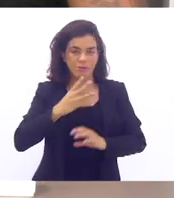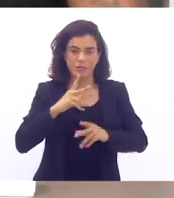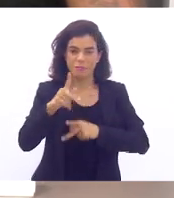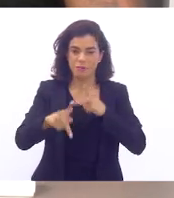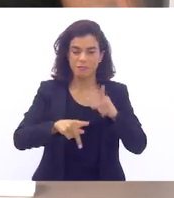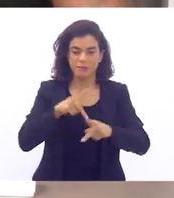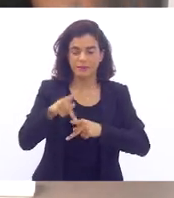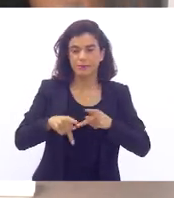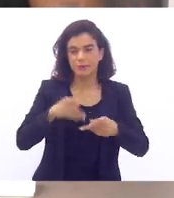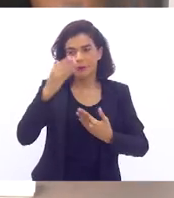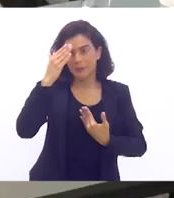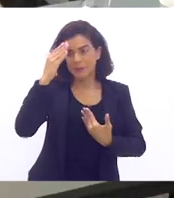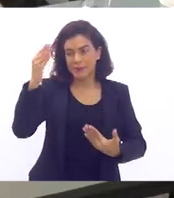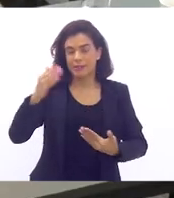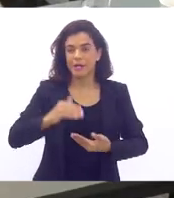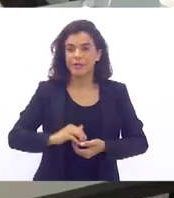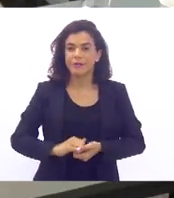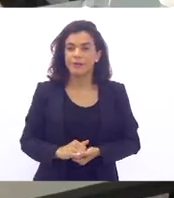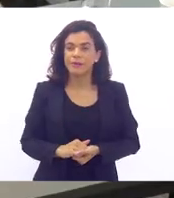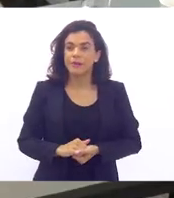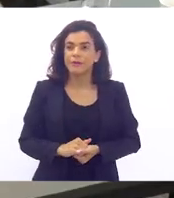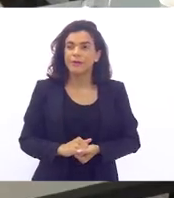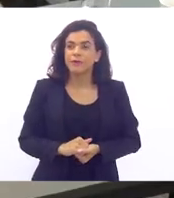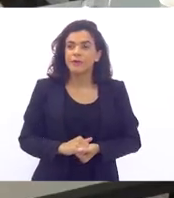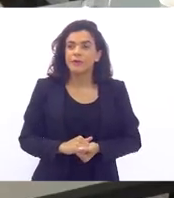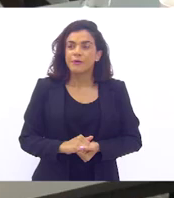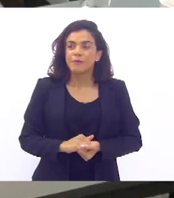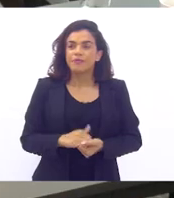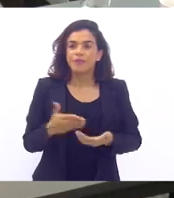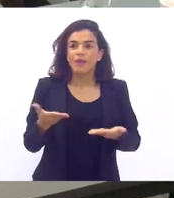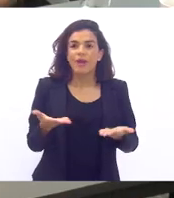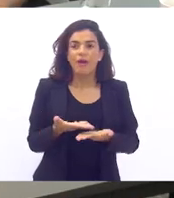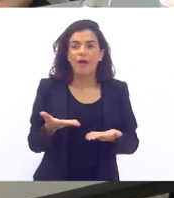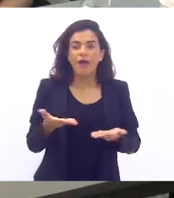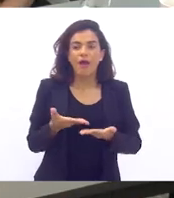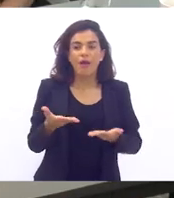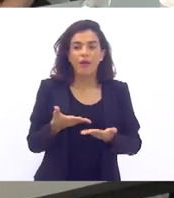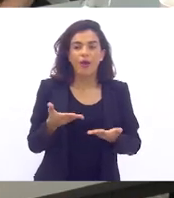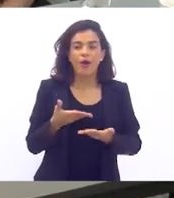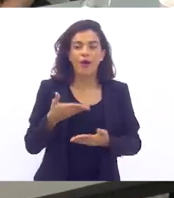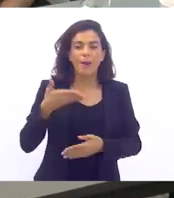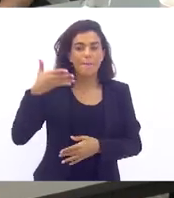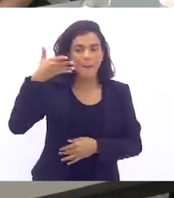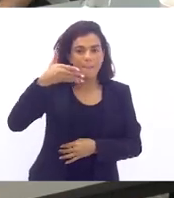a todos Obrigado muito bom essa palavra para o Rodrigo dinamite